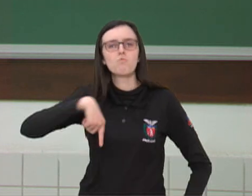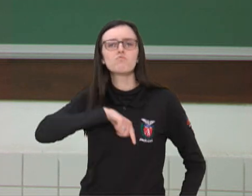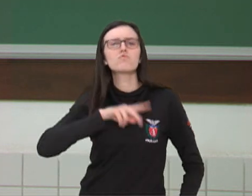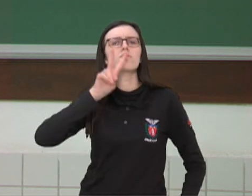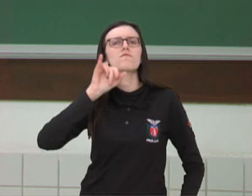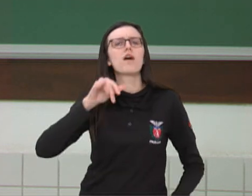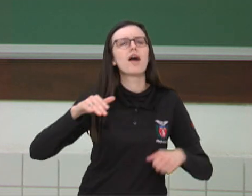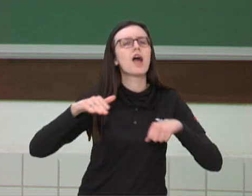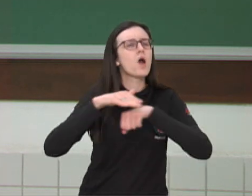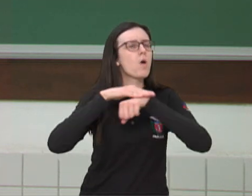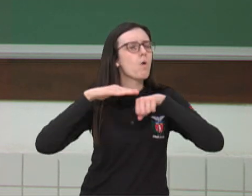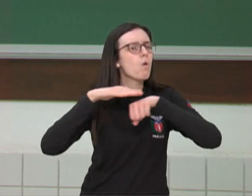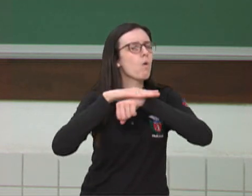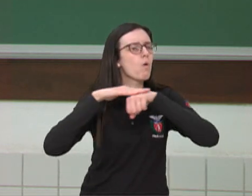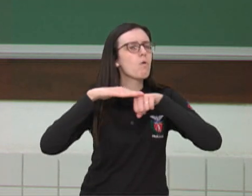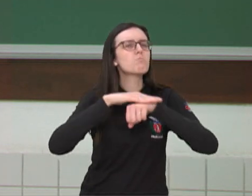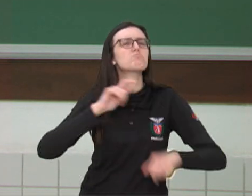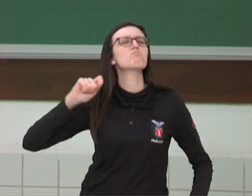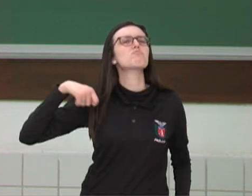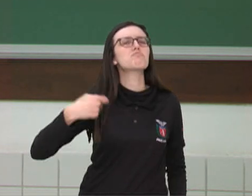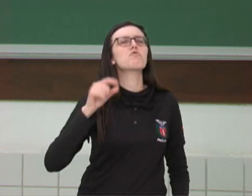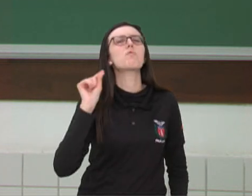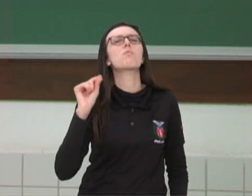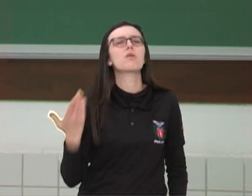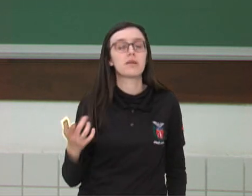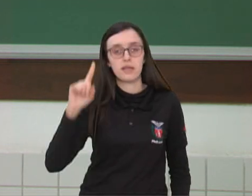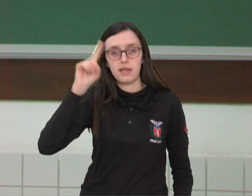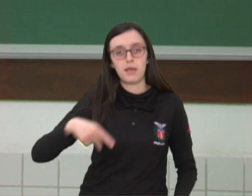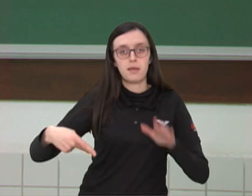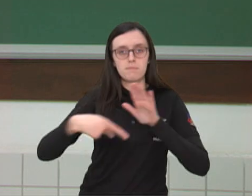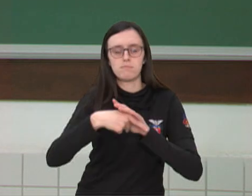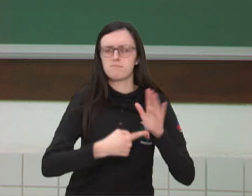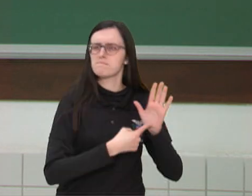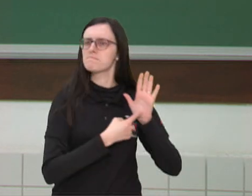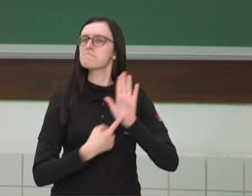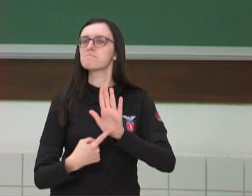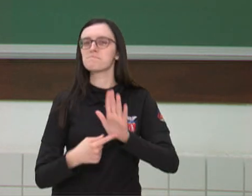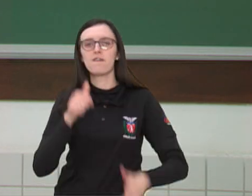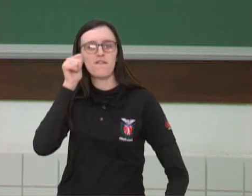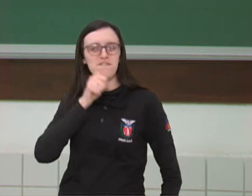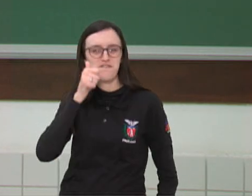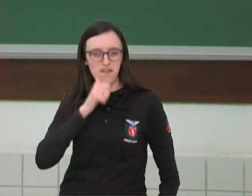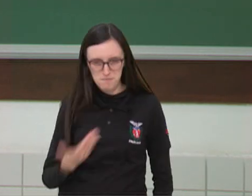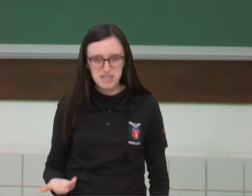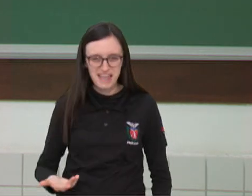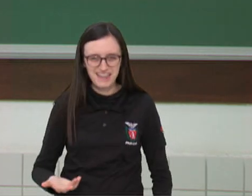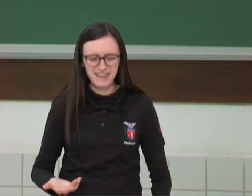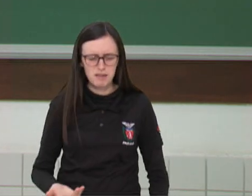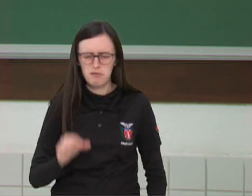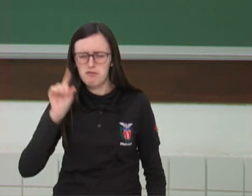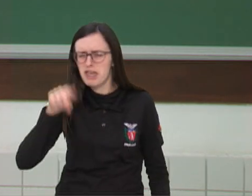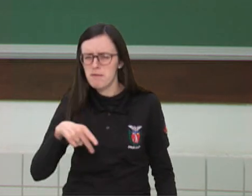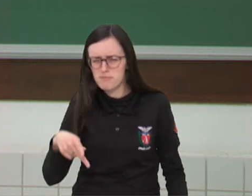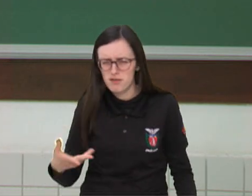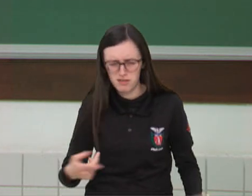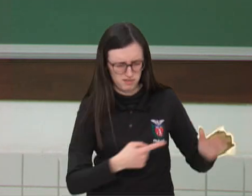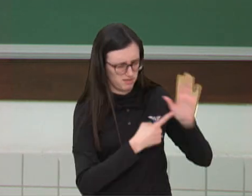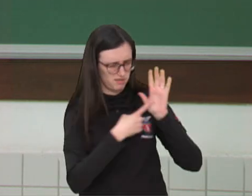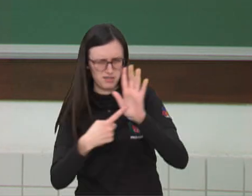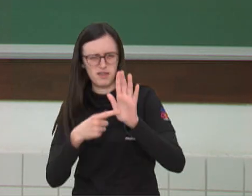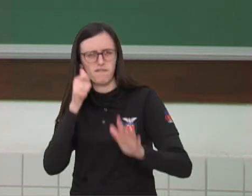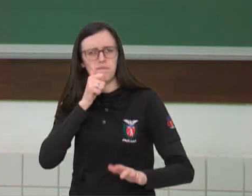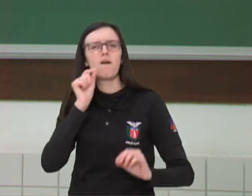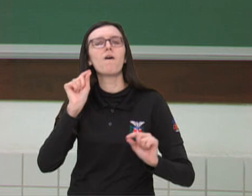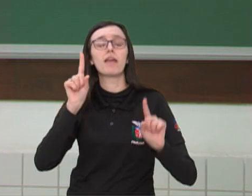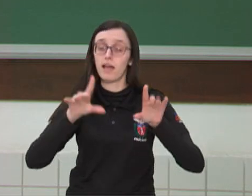vamos conversar sobre protagonismo feminino. O que é isso, professor?